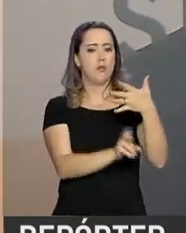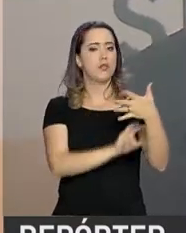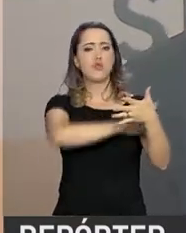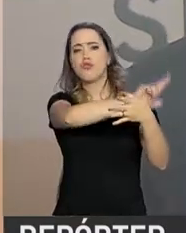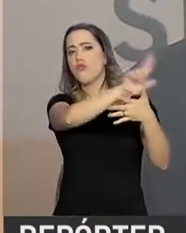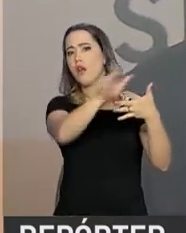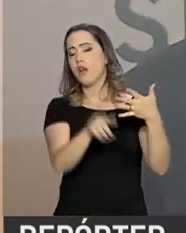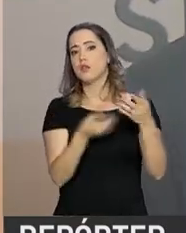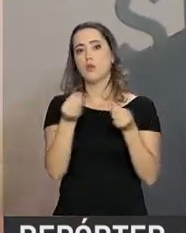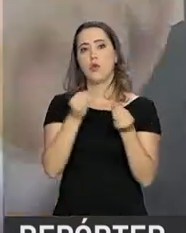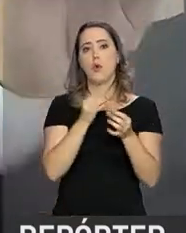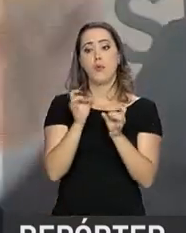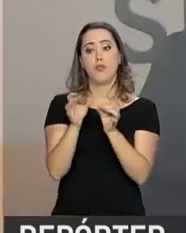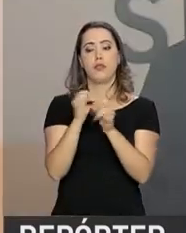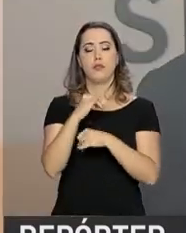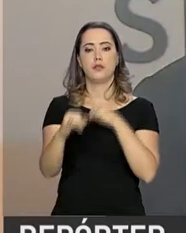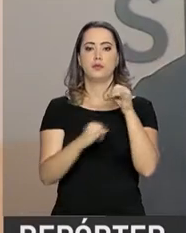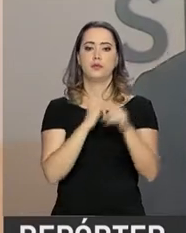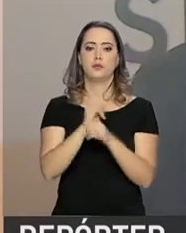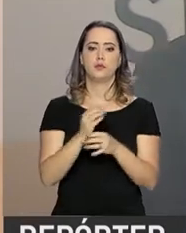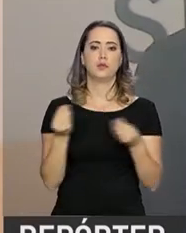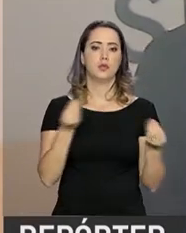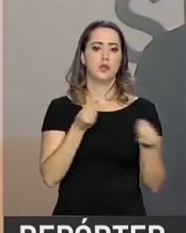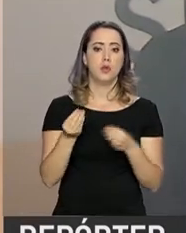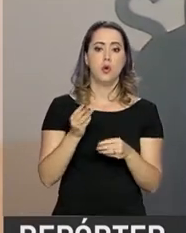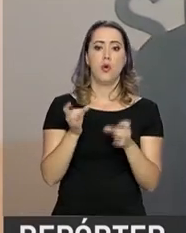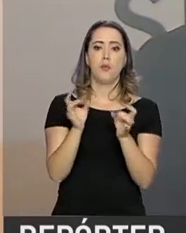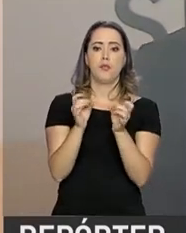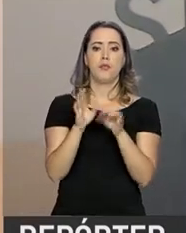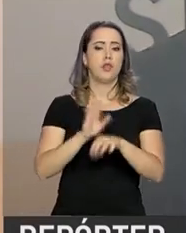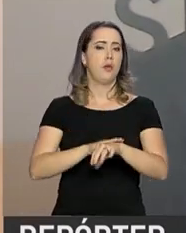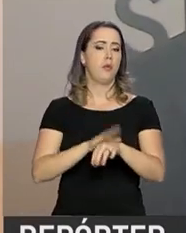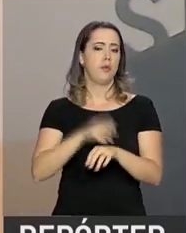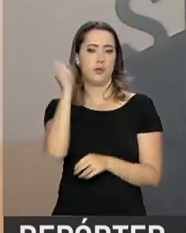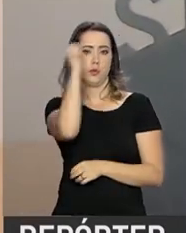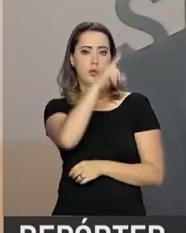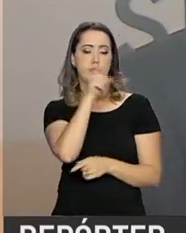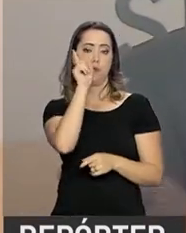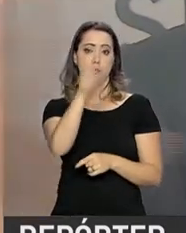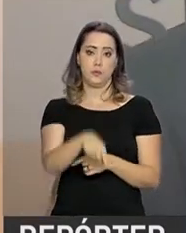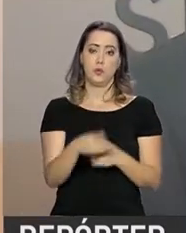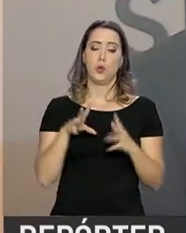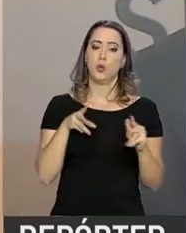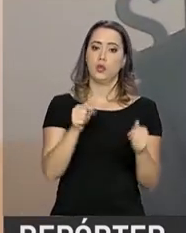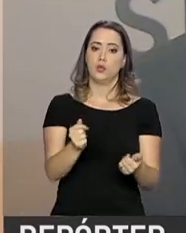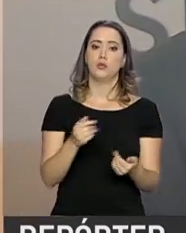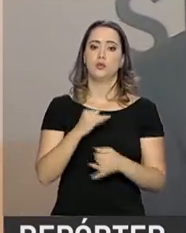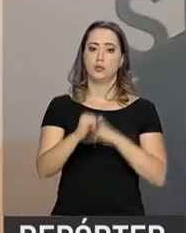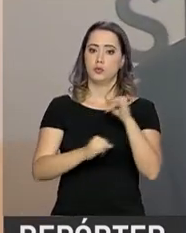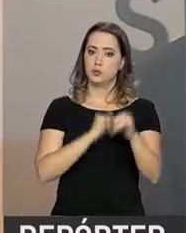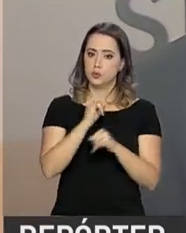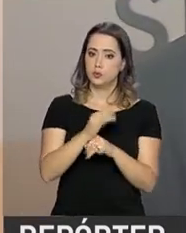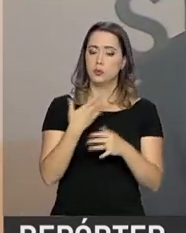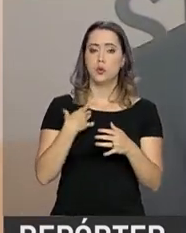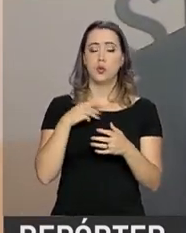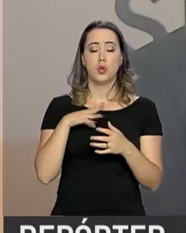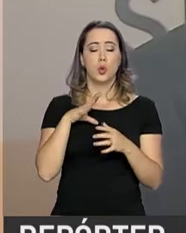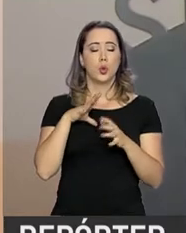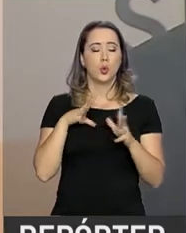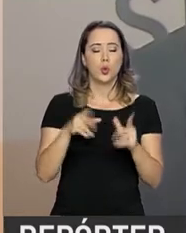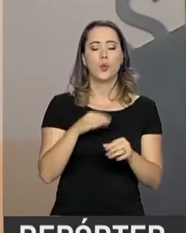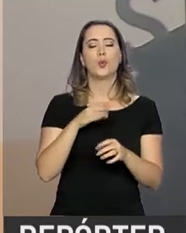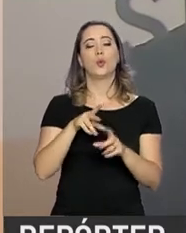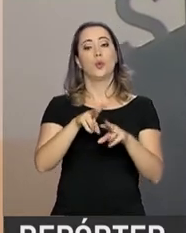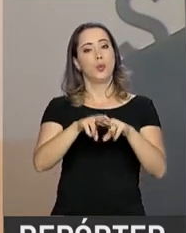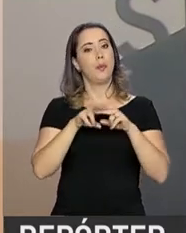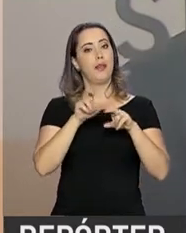negócio, como vender pela internet, como vender em momentos de crise, ou seja, tudo para a gestão do seu negócio, para que ele